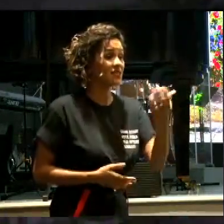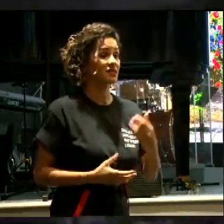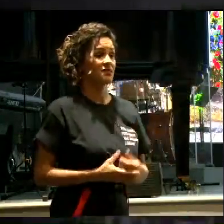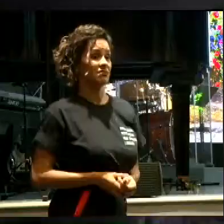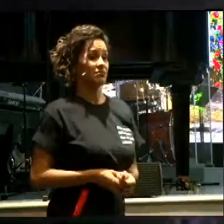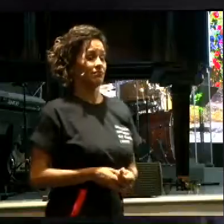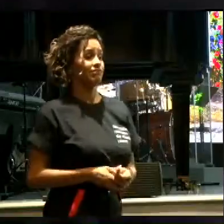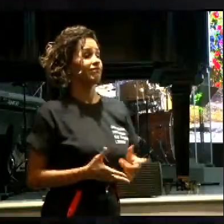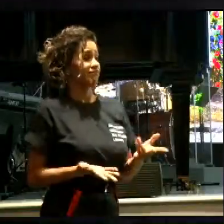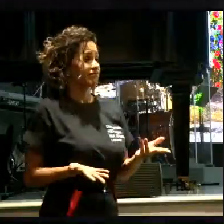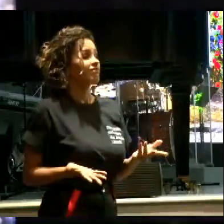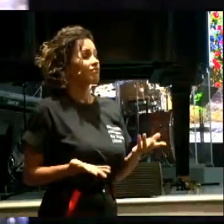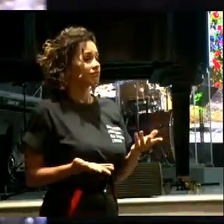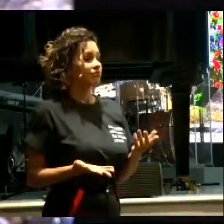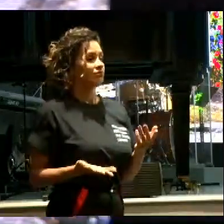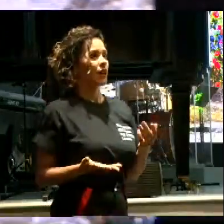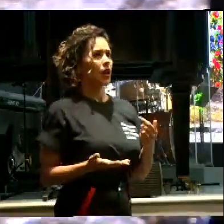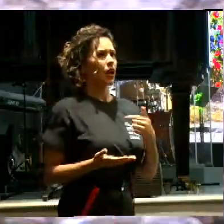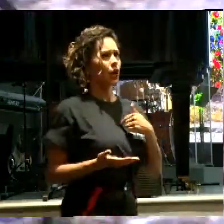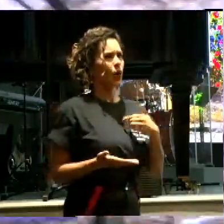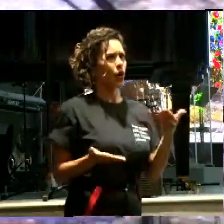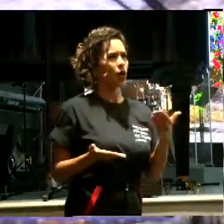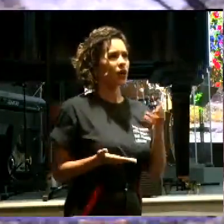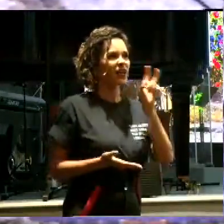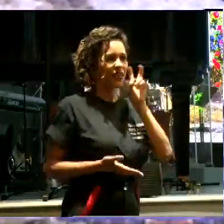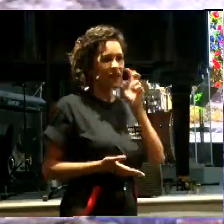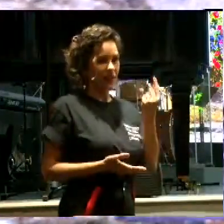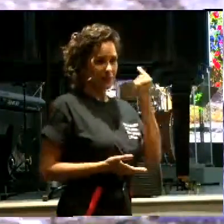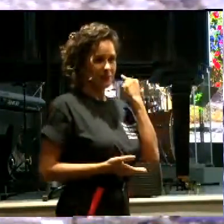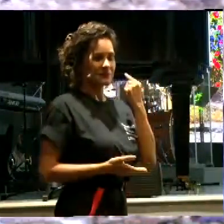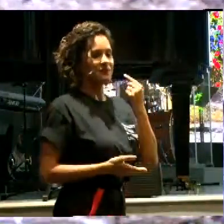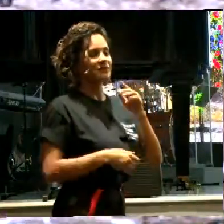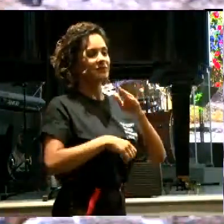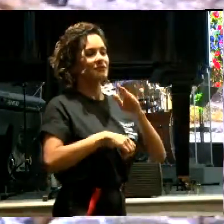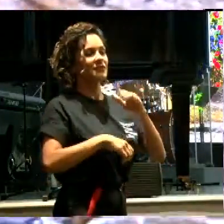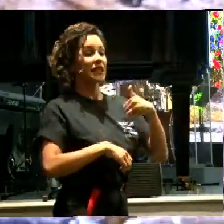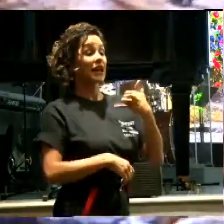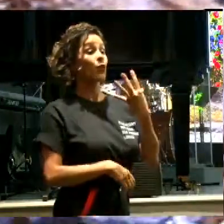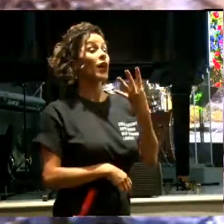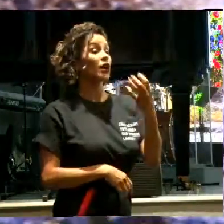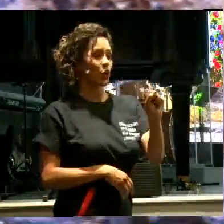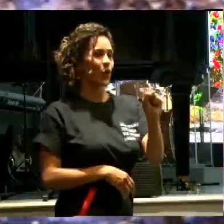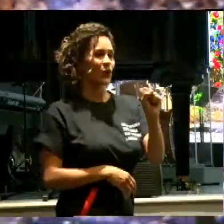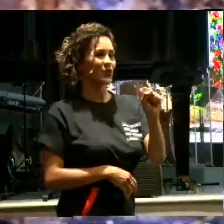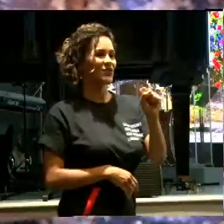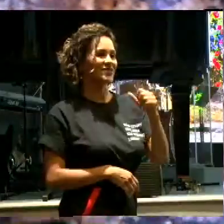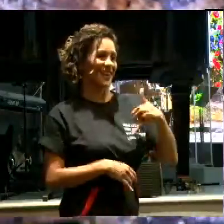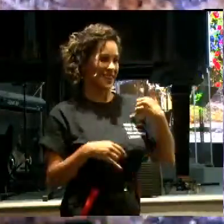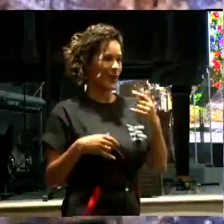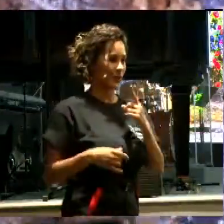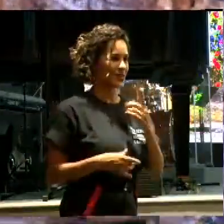Quinta-feira eu completei 48 anos de idade. Quando eu completei